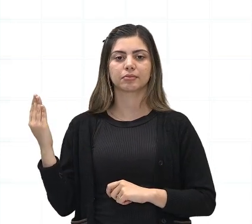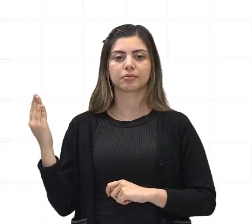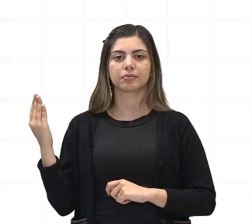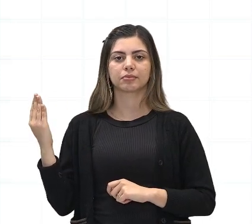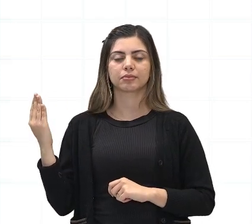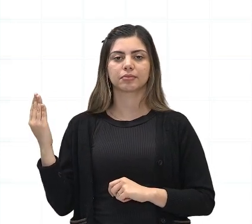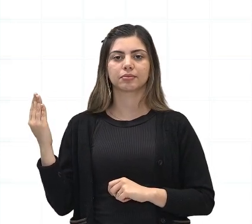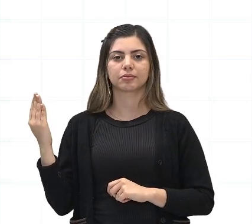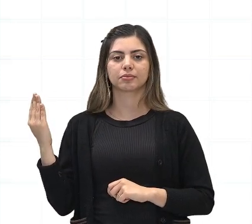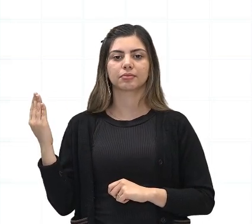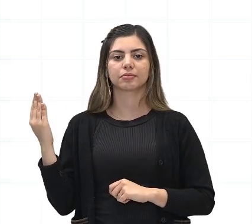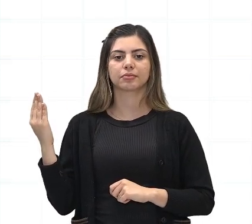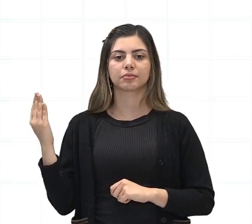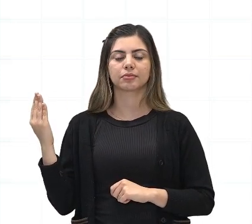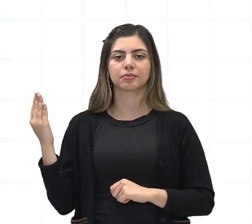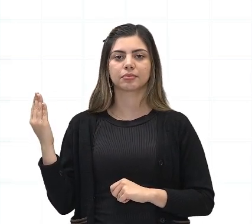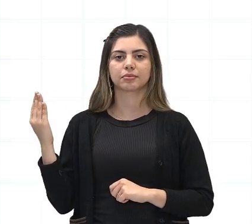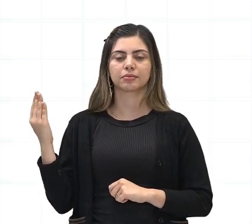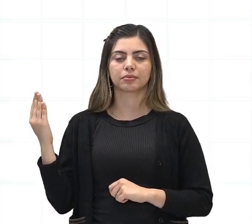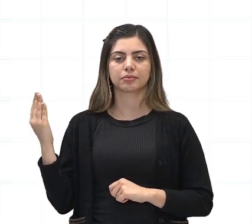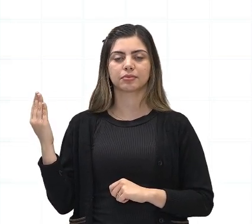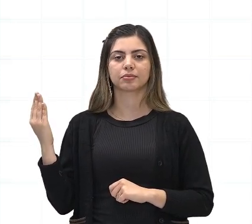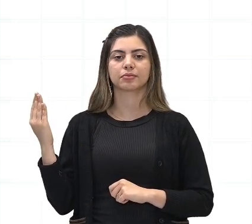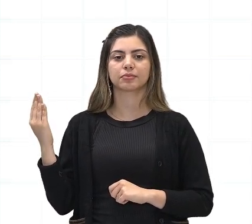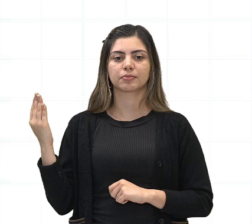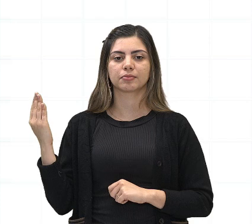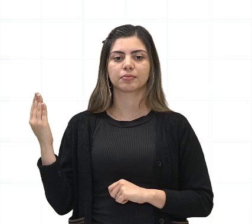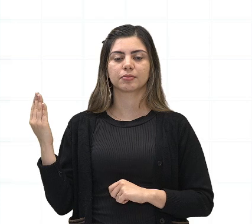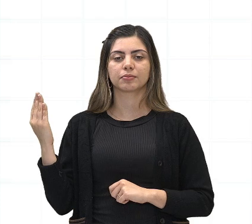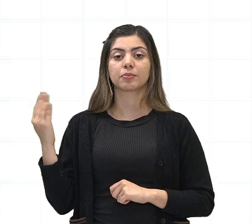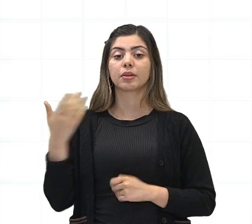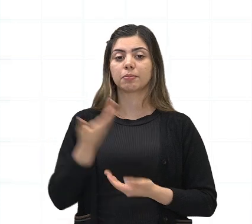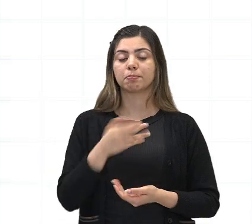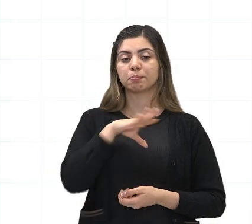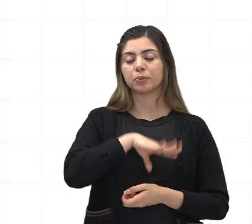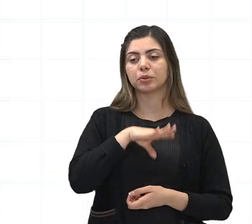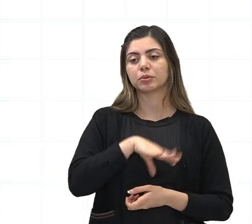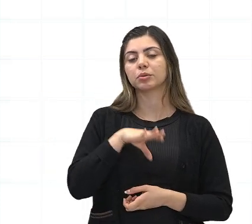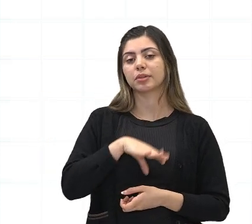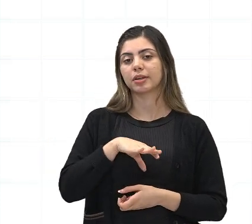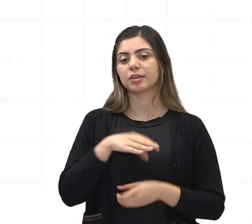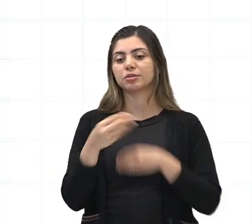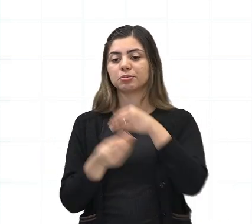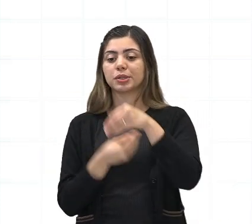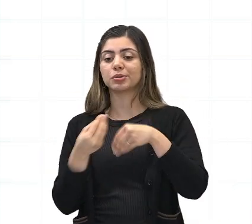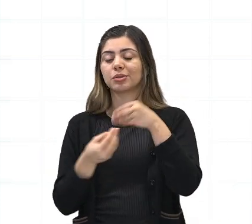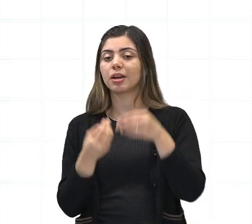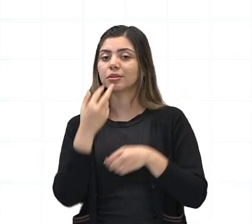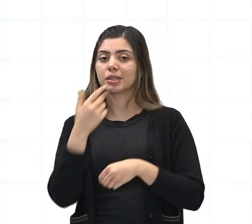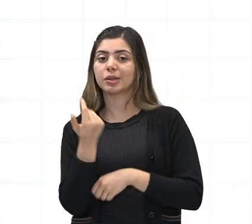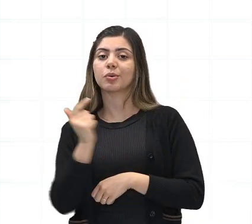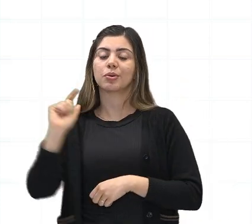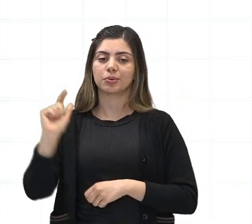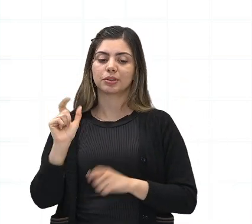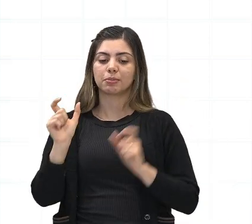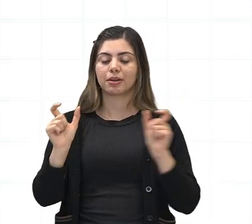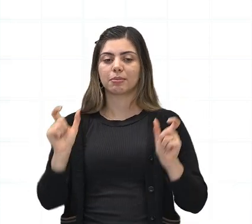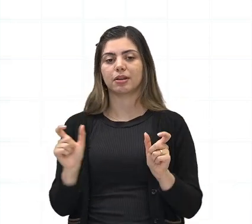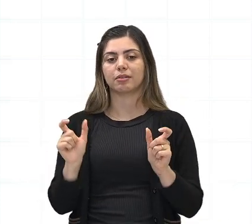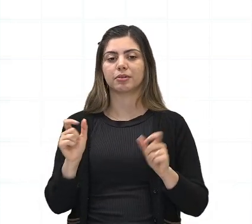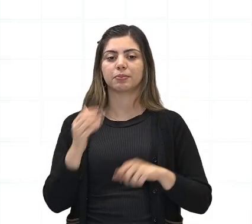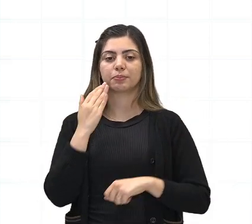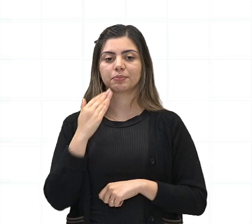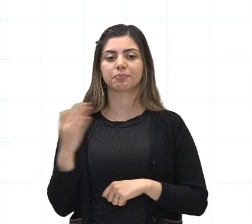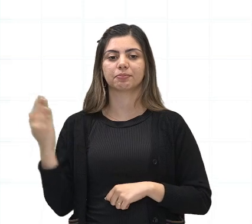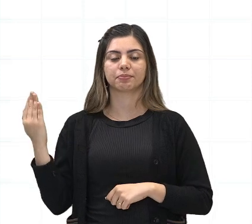tenho approach, na hora do lunch eu ando de ferry boat. Eu tenho sex appeal, saca só meu background, veloz